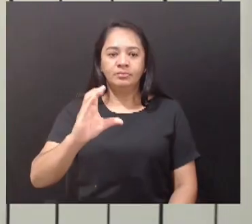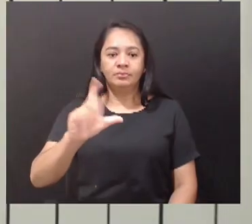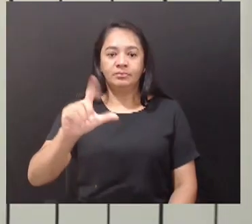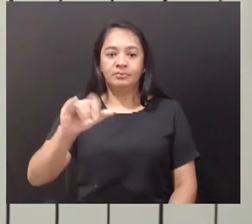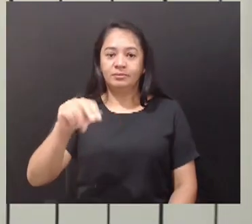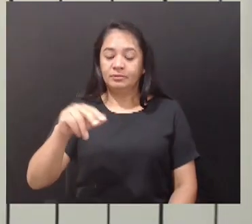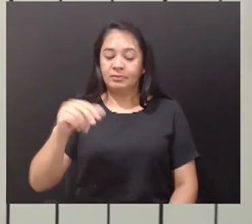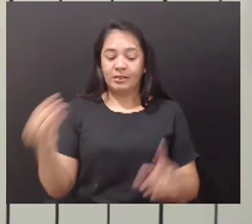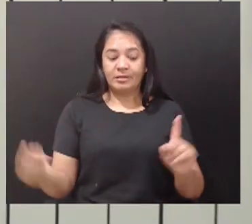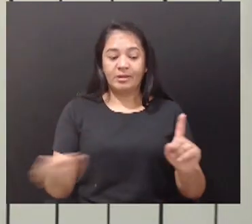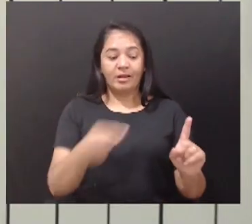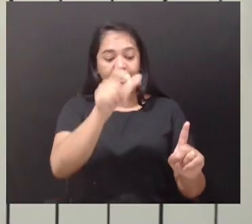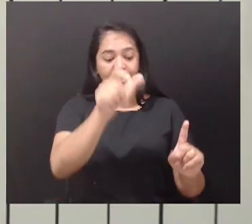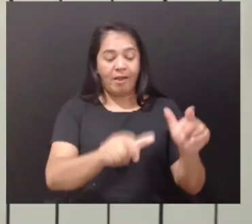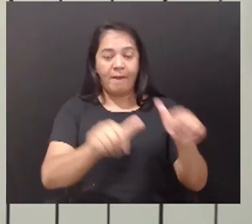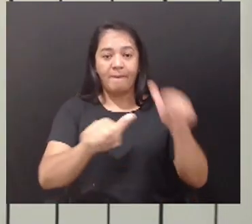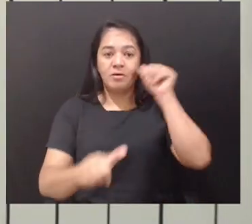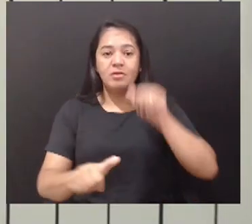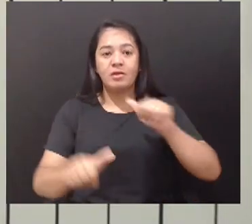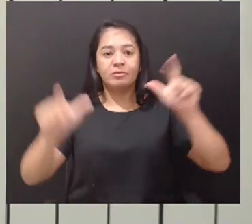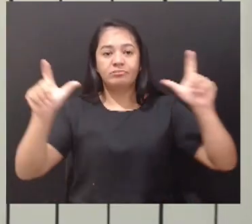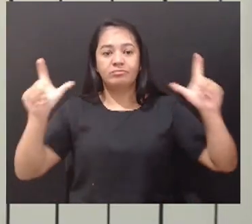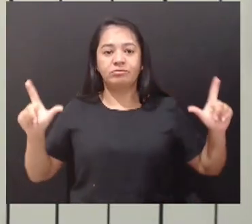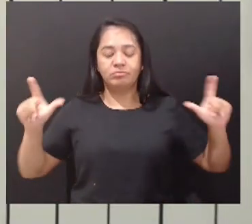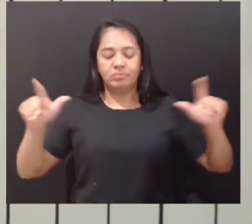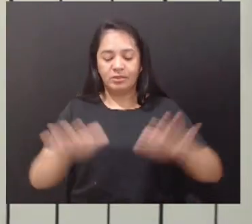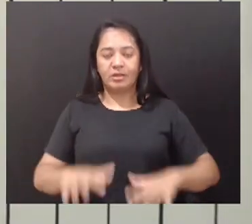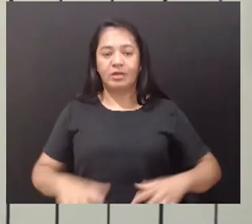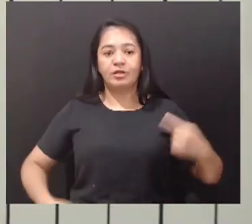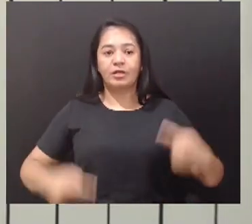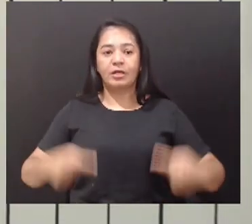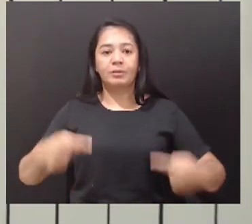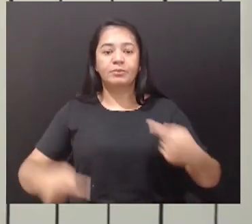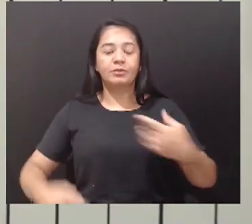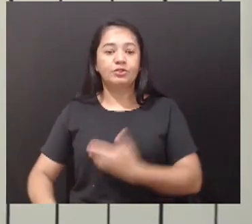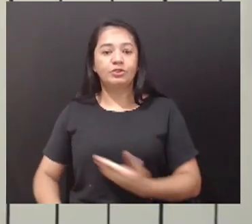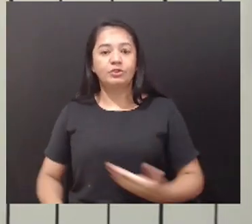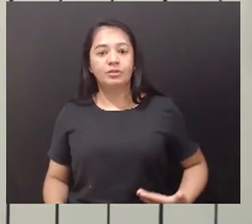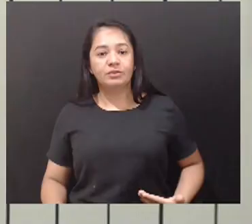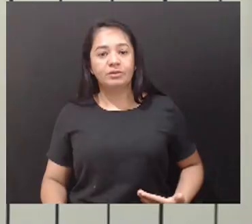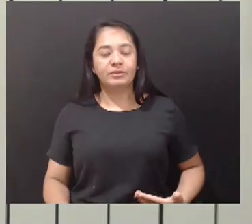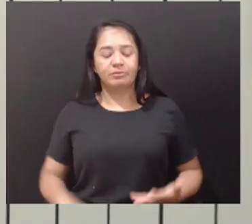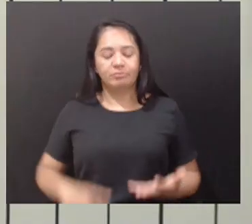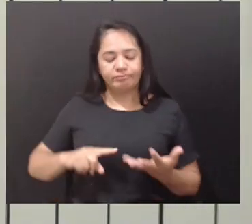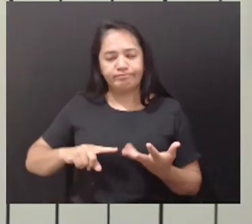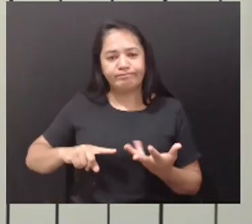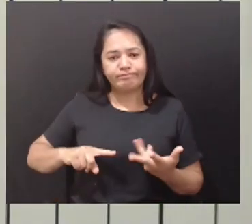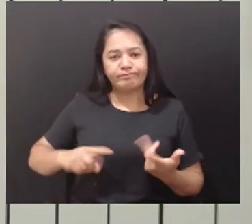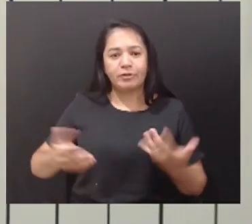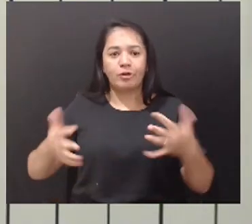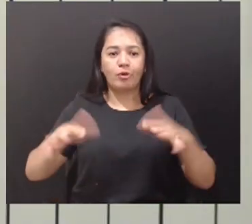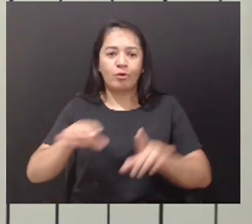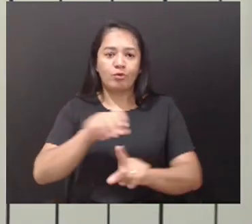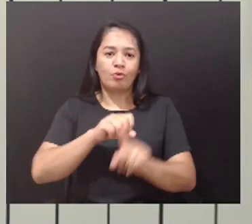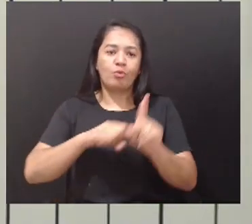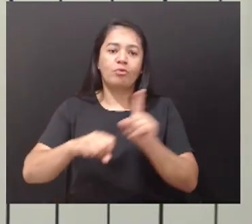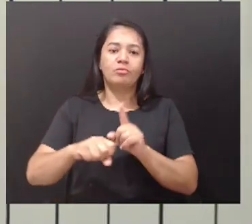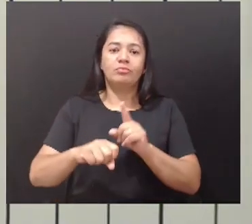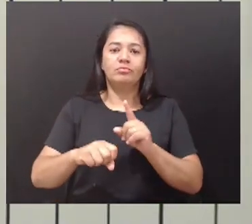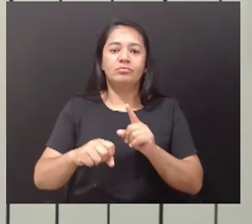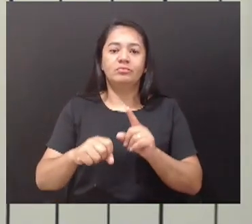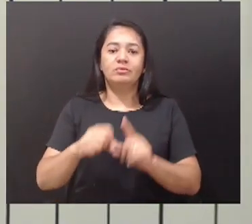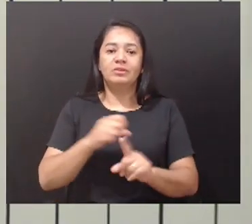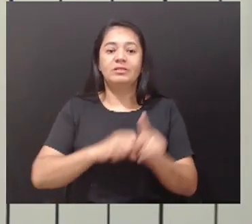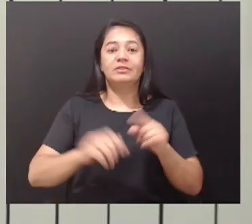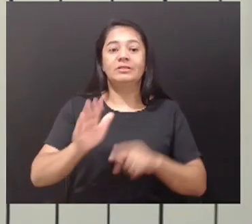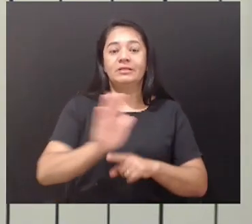se destacado nos campos de políticas públicas, filantropia, inclusão social e assistência à saúde